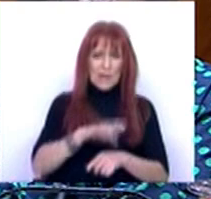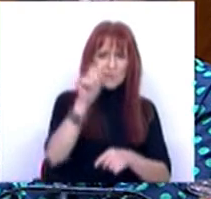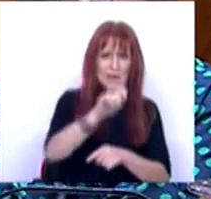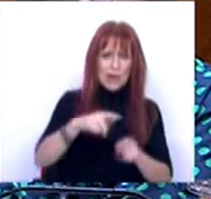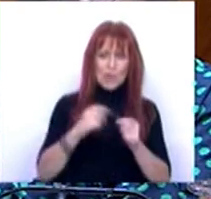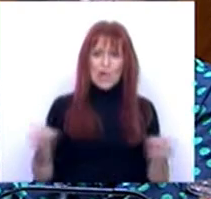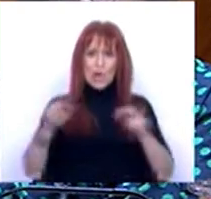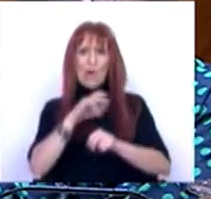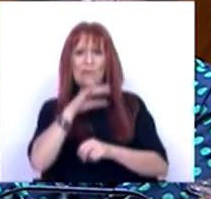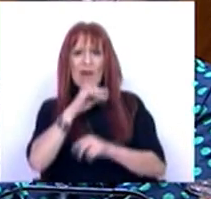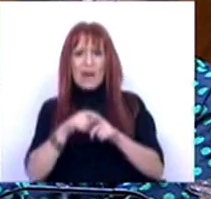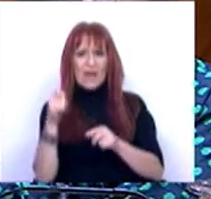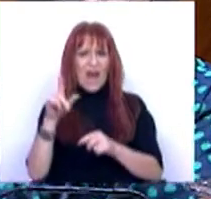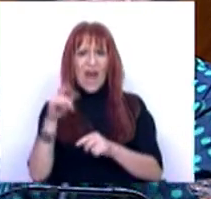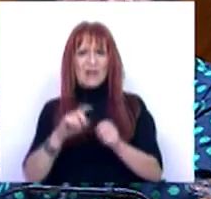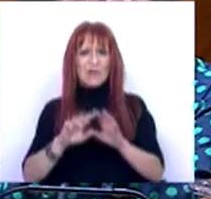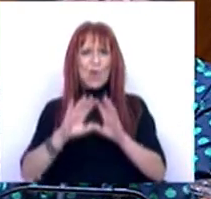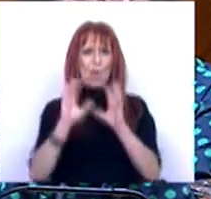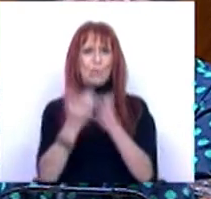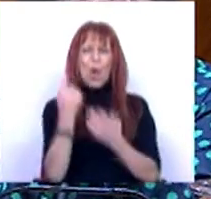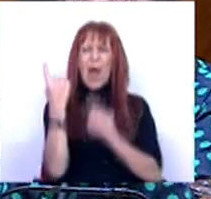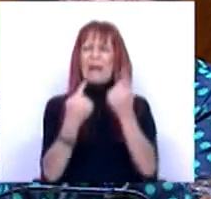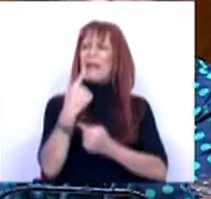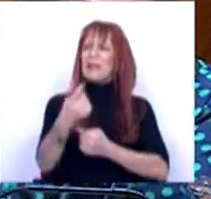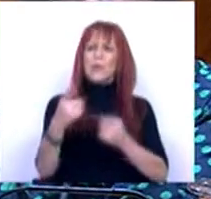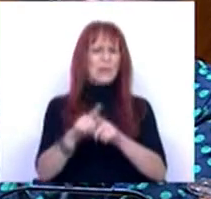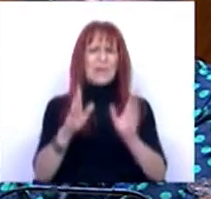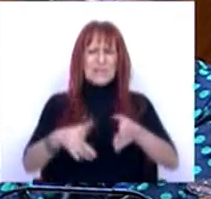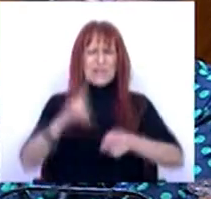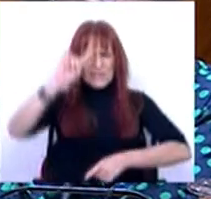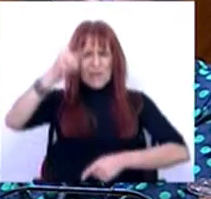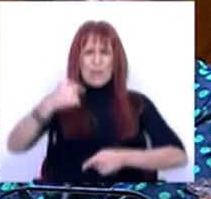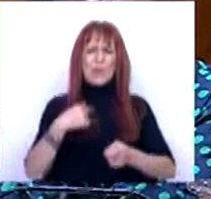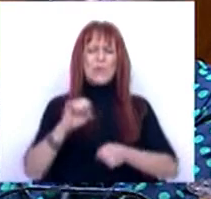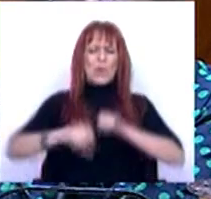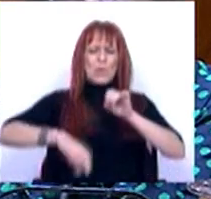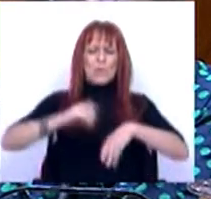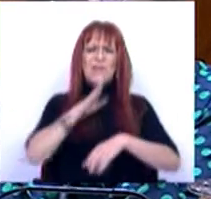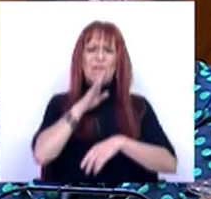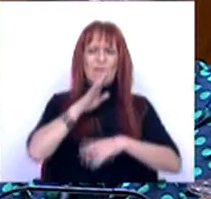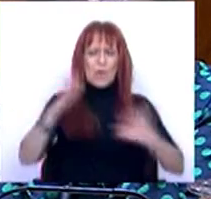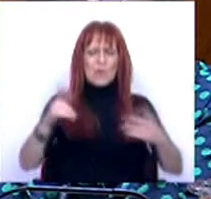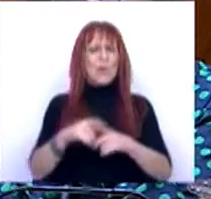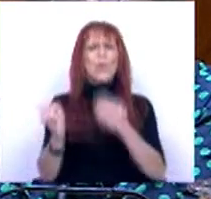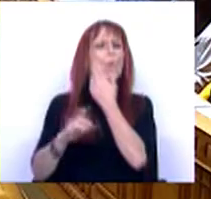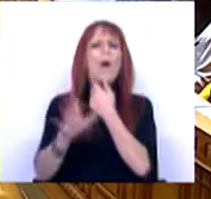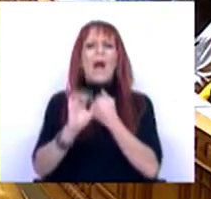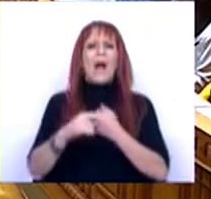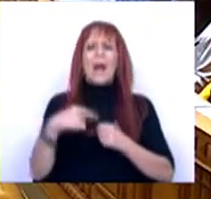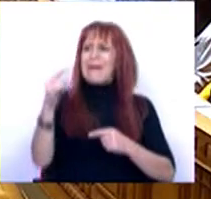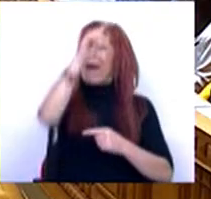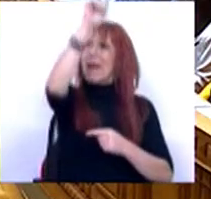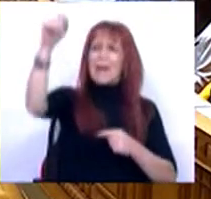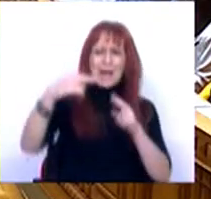linha de Évora e Elvas. Não é bola como alguém dizia, é preciso saber o que está a acontecer na ferrovia e não há praticamente